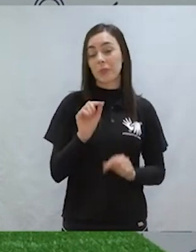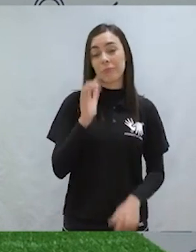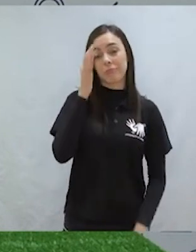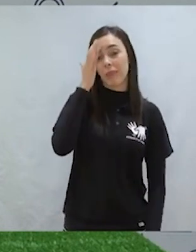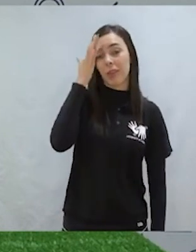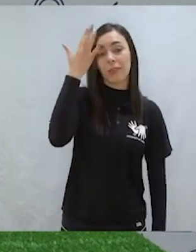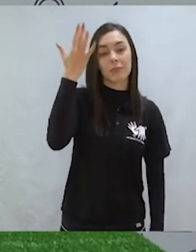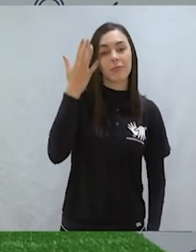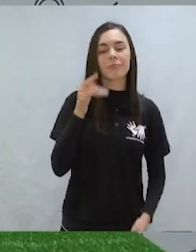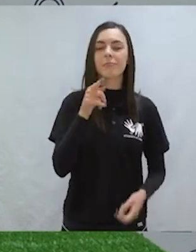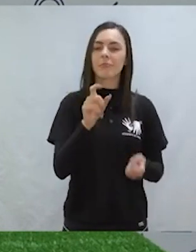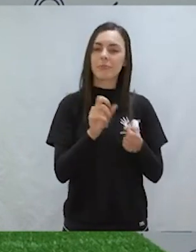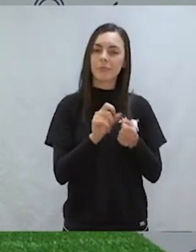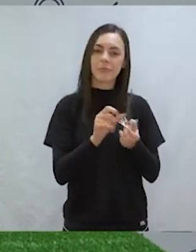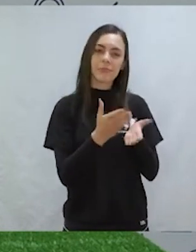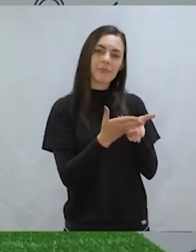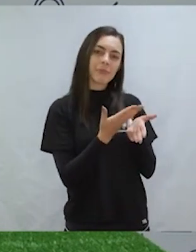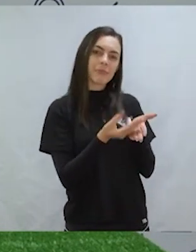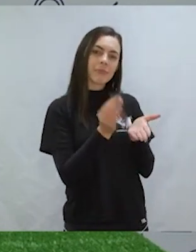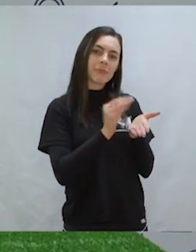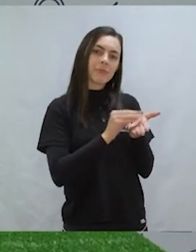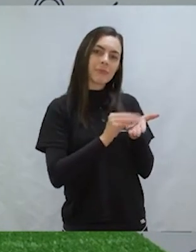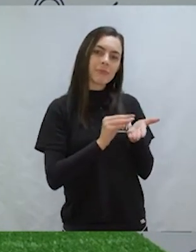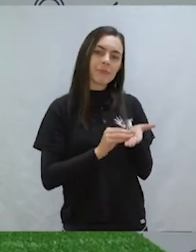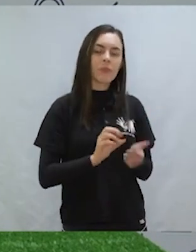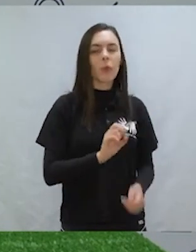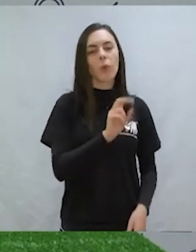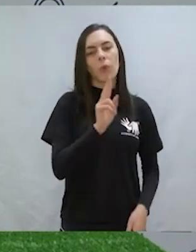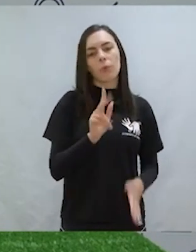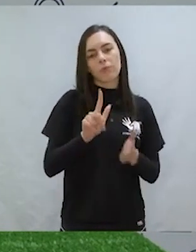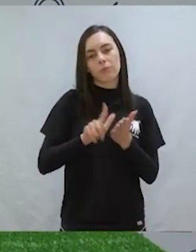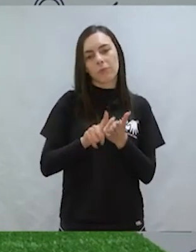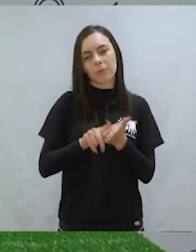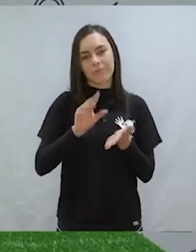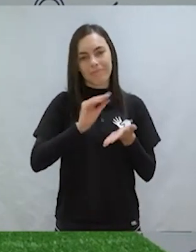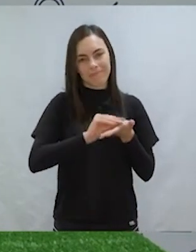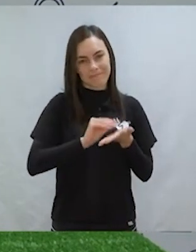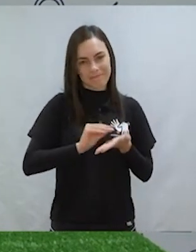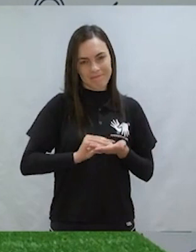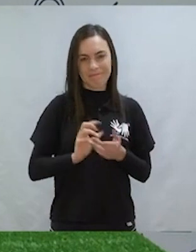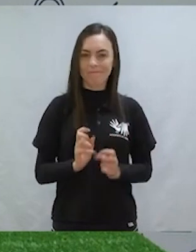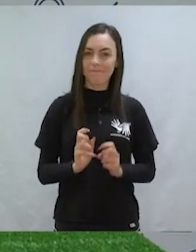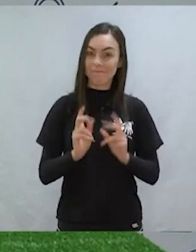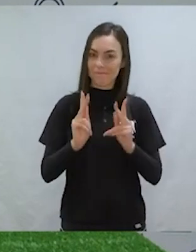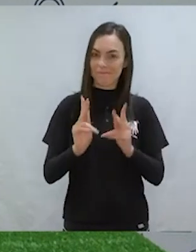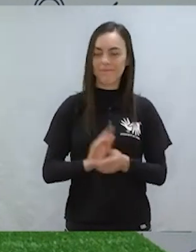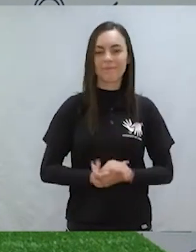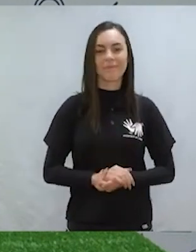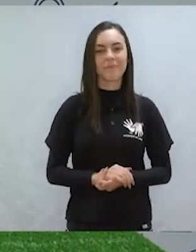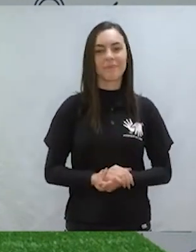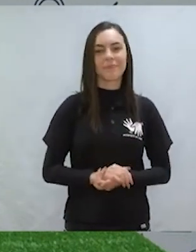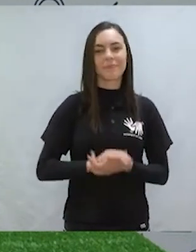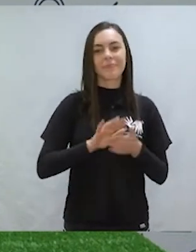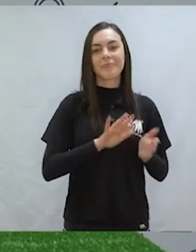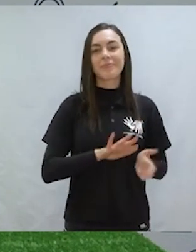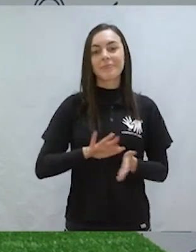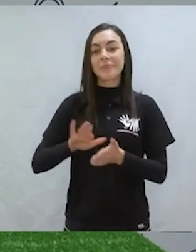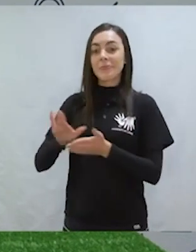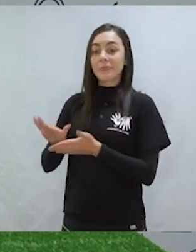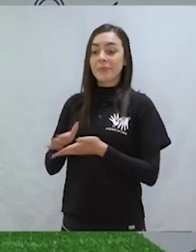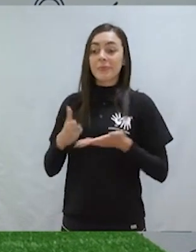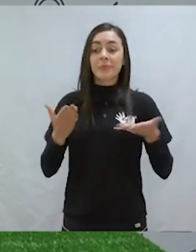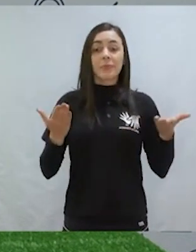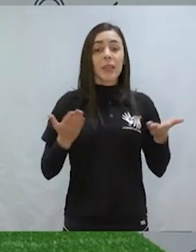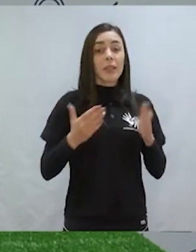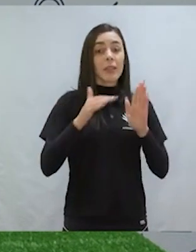que você decidir, daí você faz no teu caderno ou na tua folha sulfite, ok? E aí,